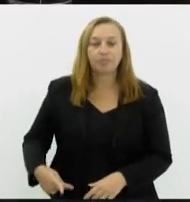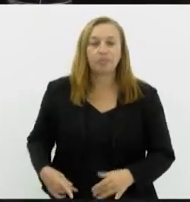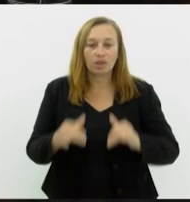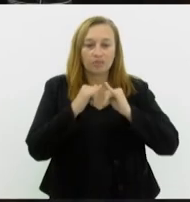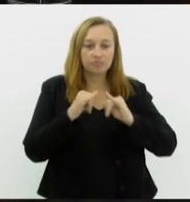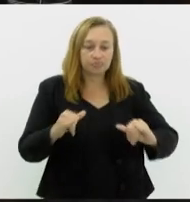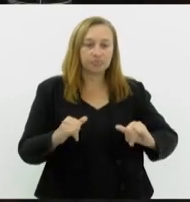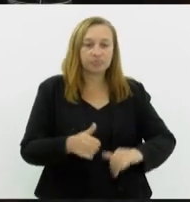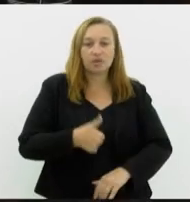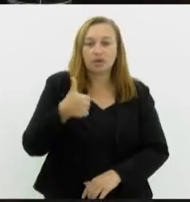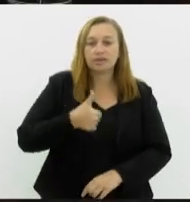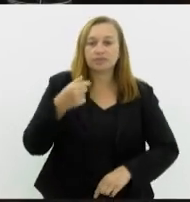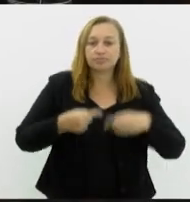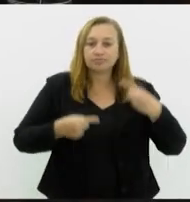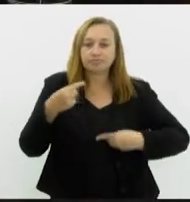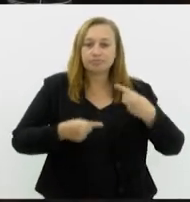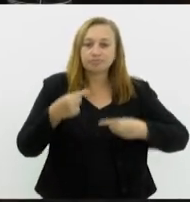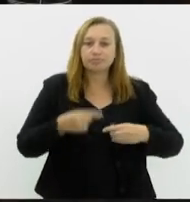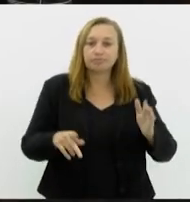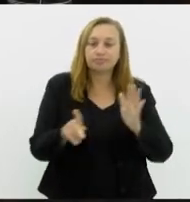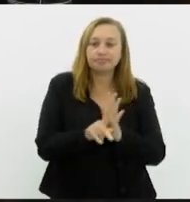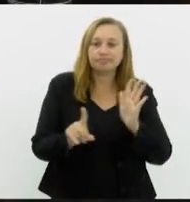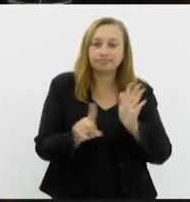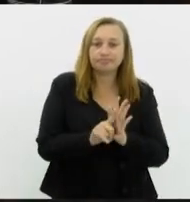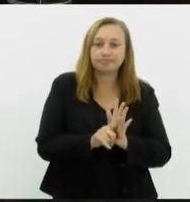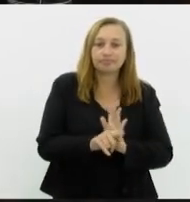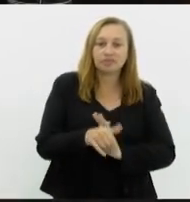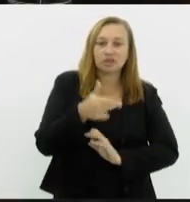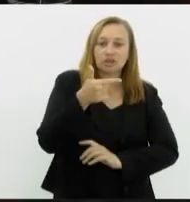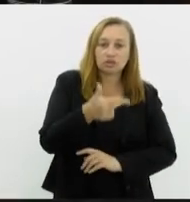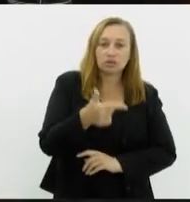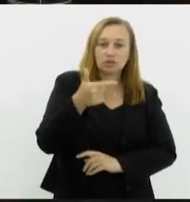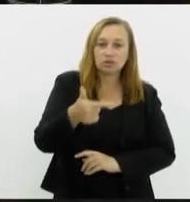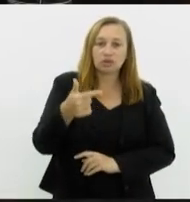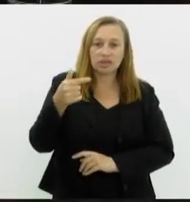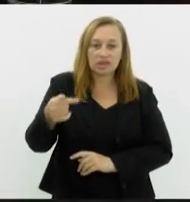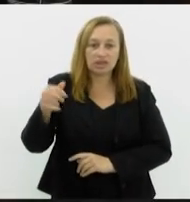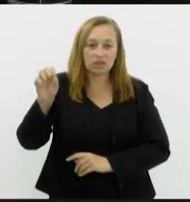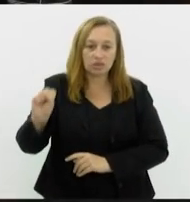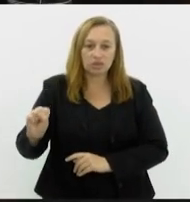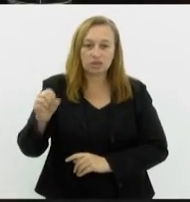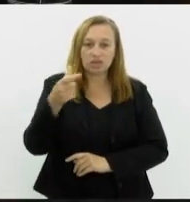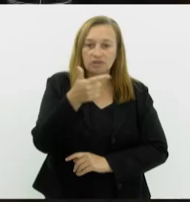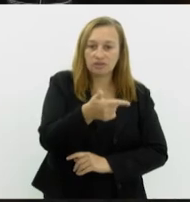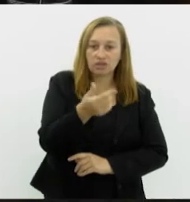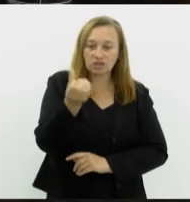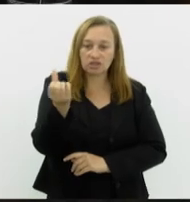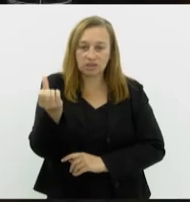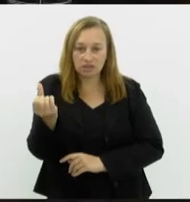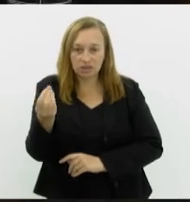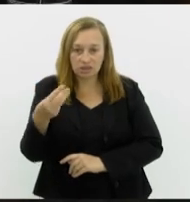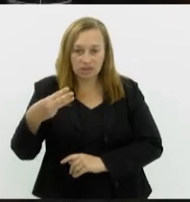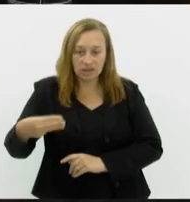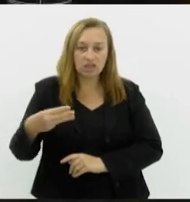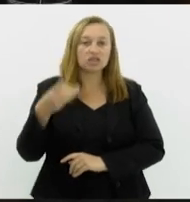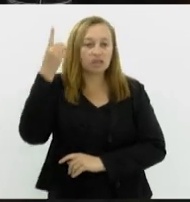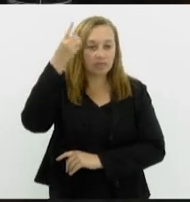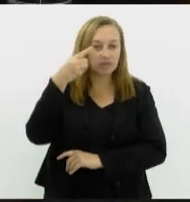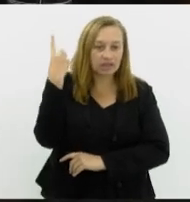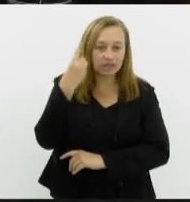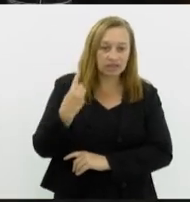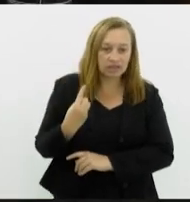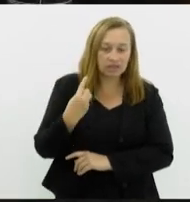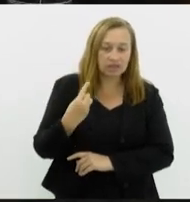em tramitação ordinária, em primeira discussão, o projeto de lei número 2278, de 23, de autoria da deputada Dani Monteiro, que